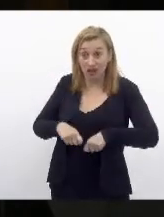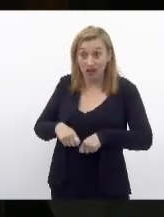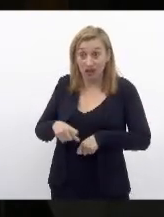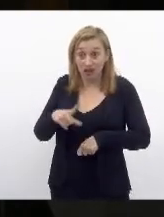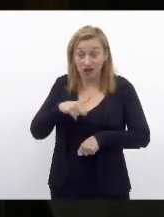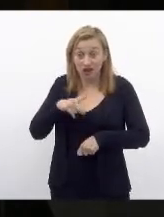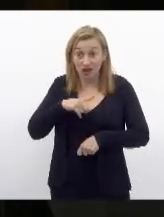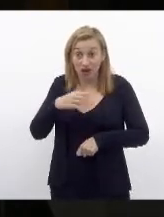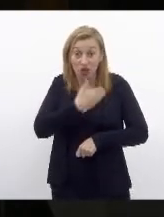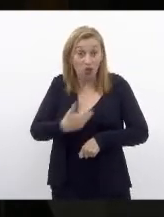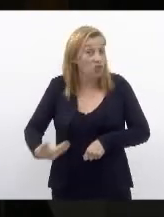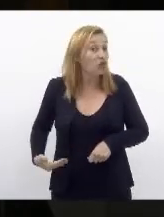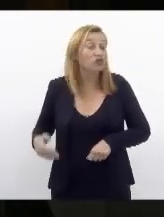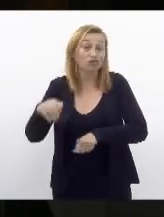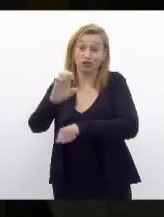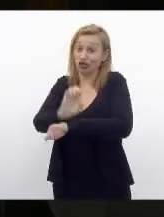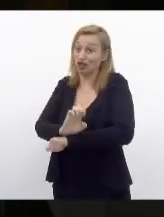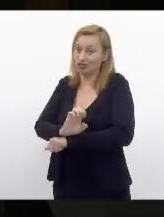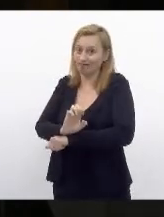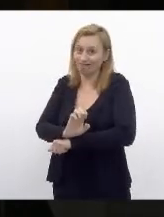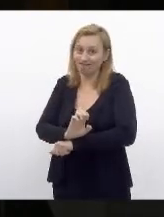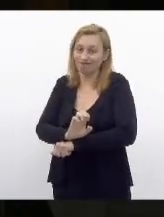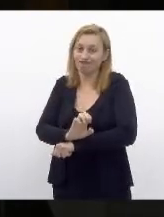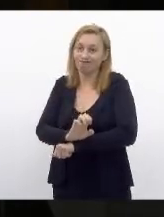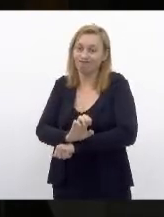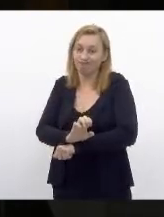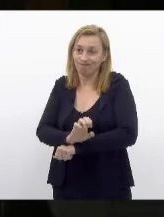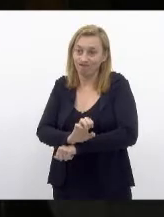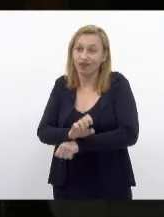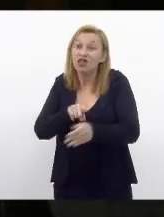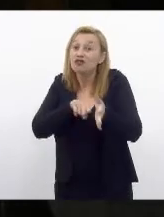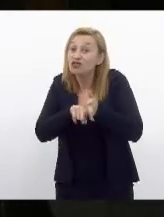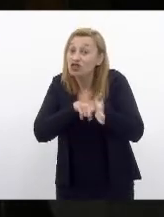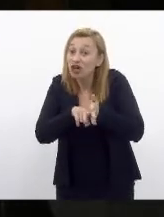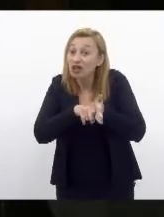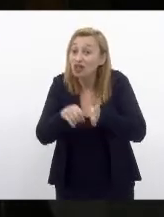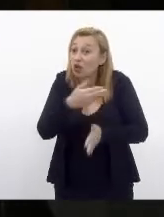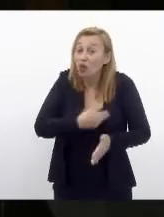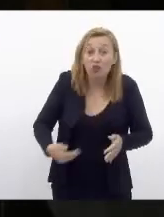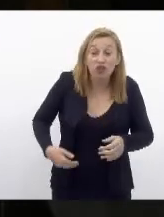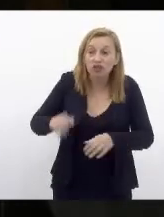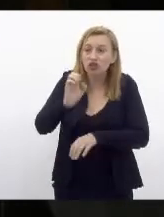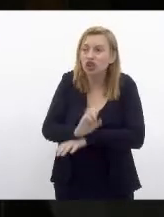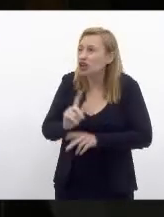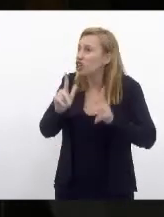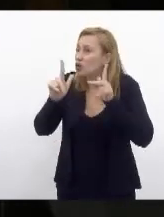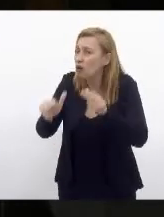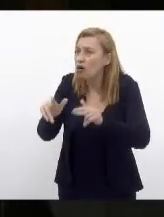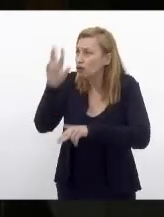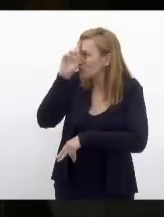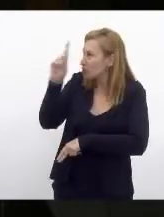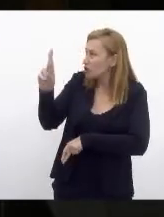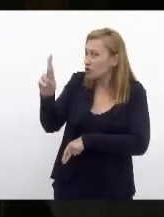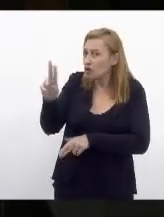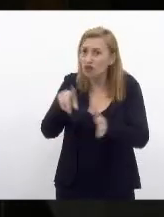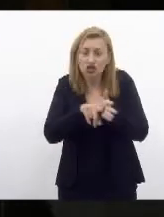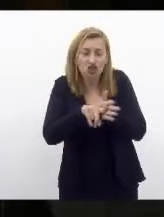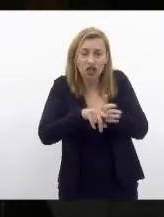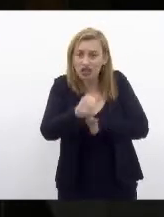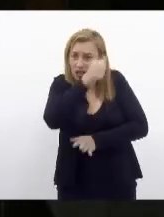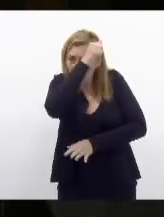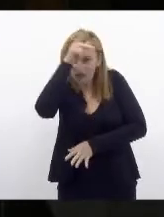ao governo do Estado. Compete fiscalizar o governo do Estado, da mesma forma que o senhor é a prefeitura. Então me